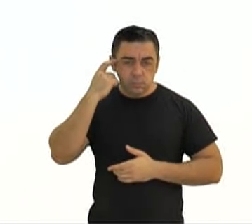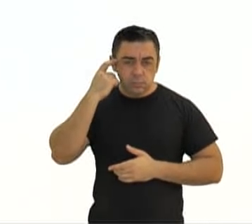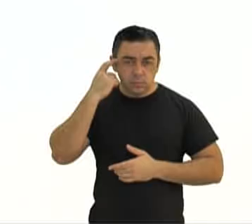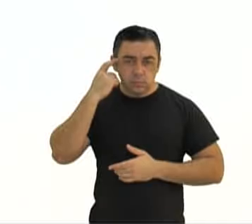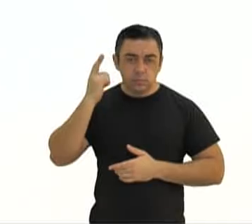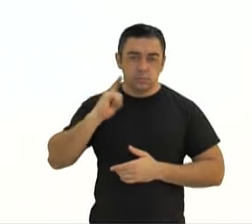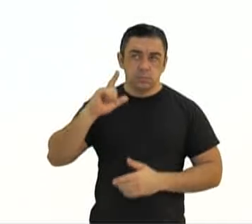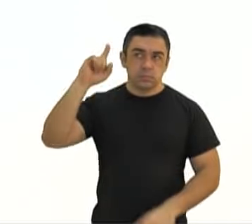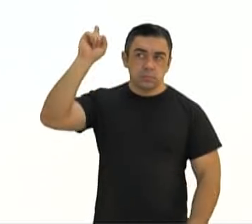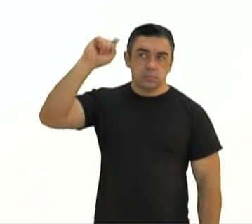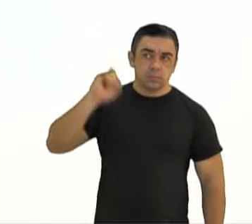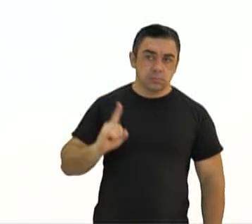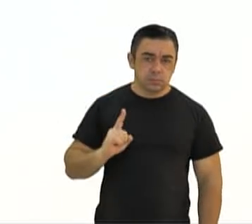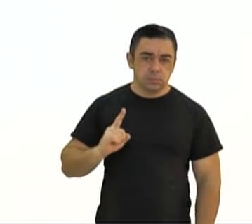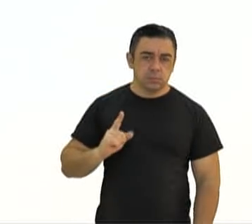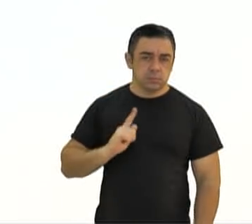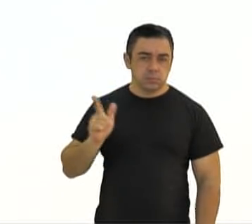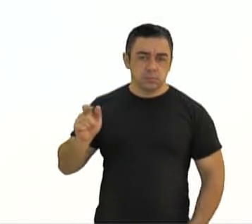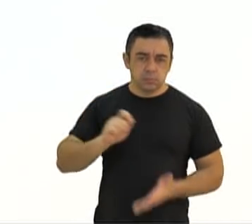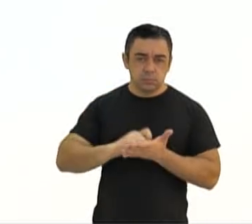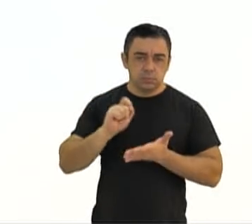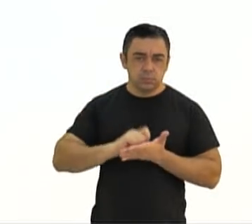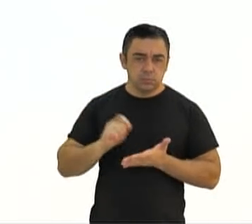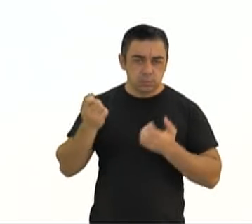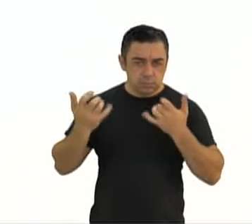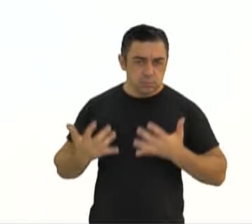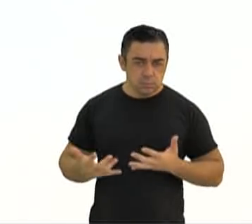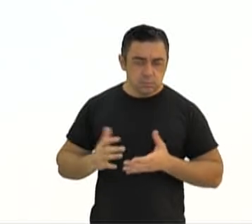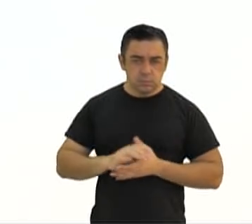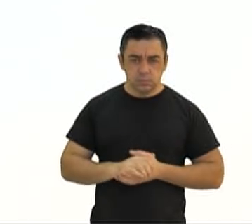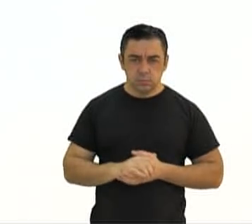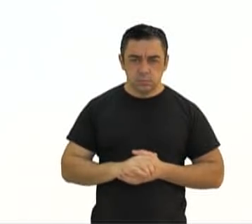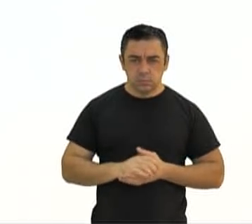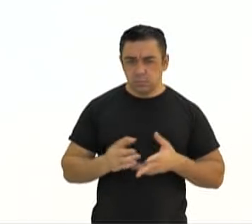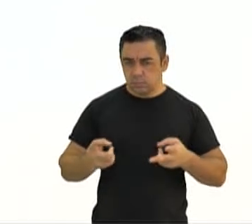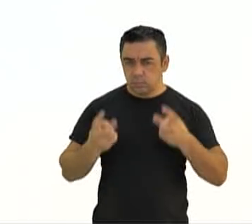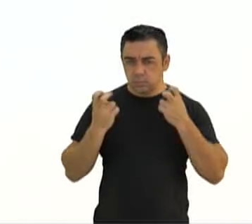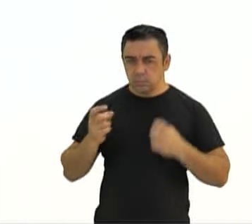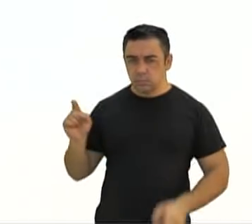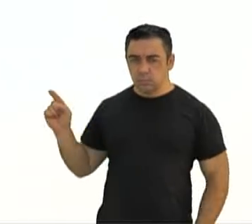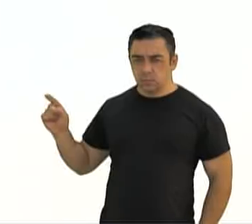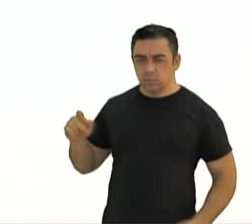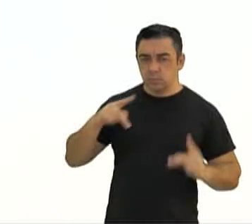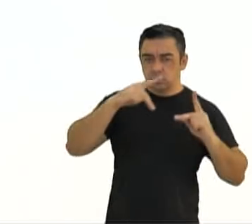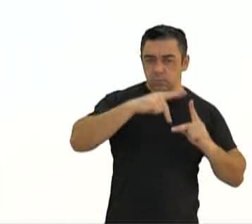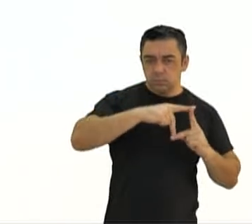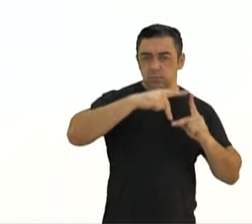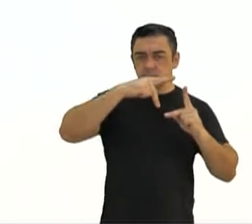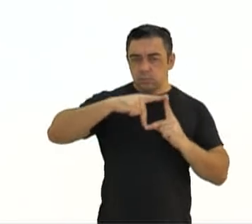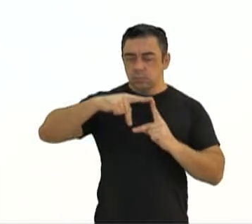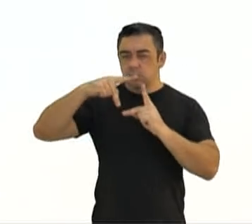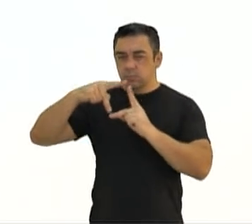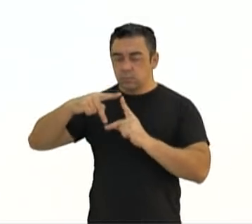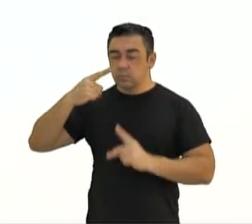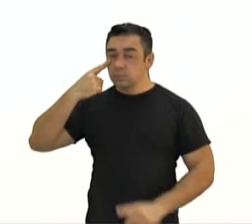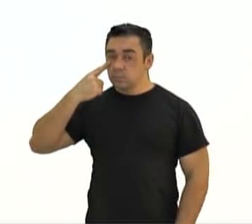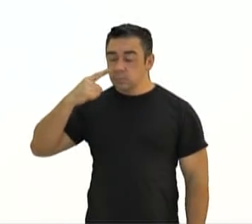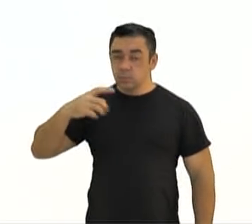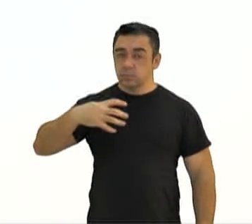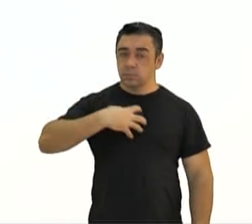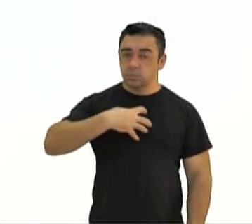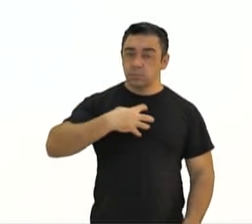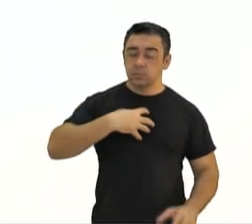um raio o atingiu e ele escreveu sobre isso. Observe bem os quadrinhos, vejam que eles têm um